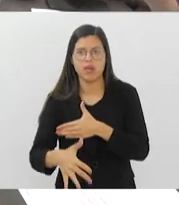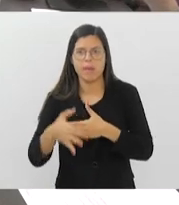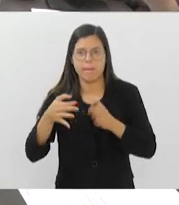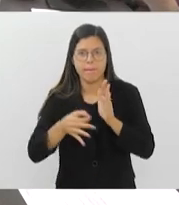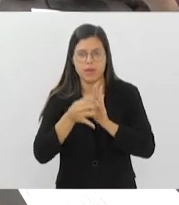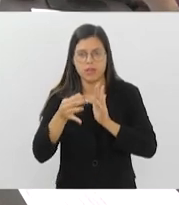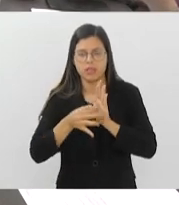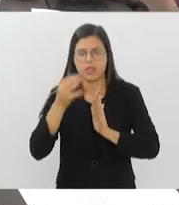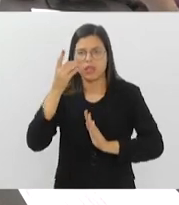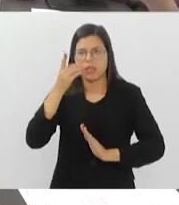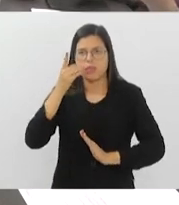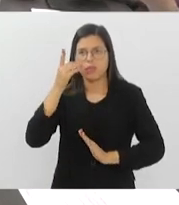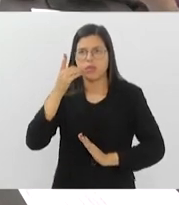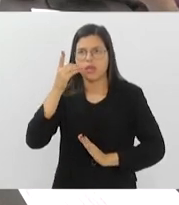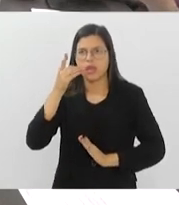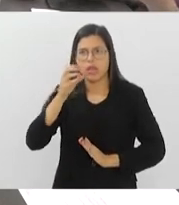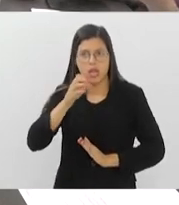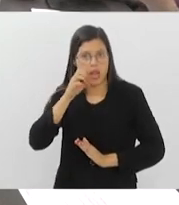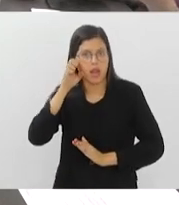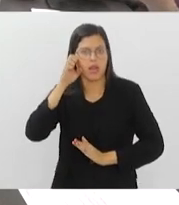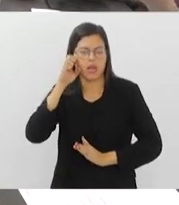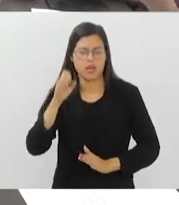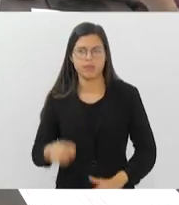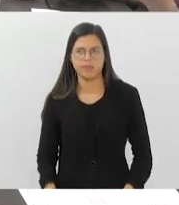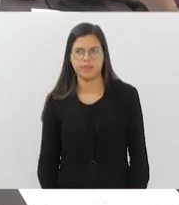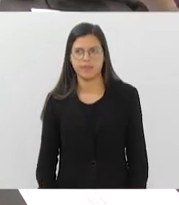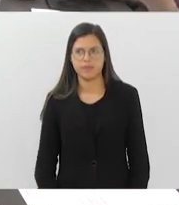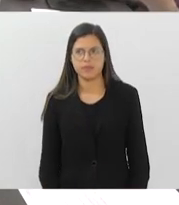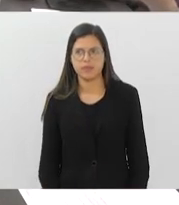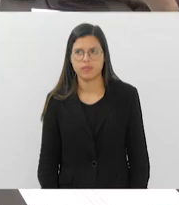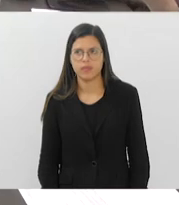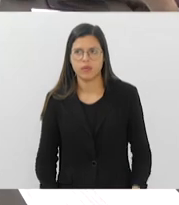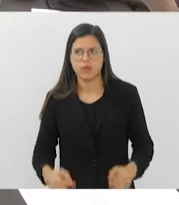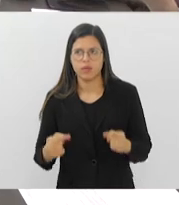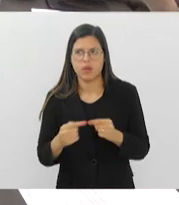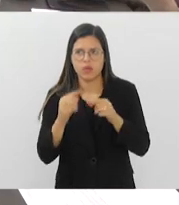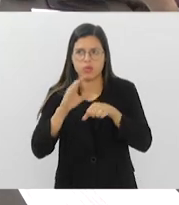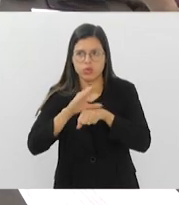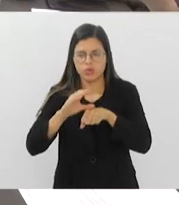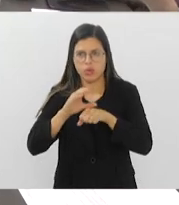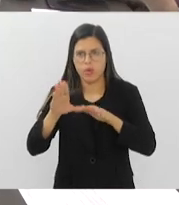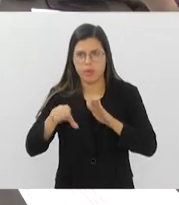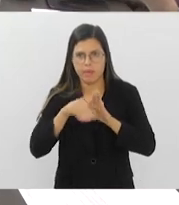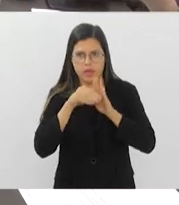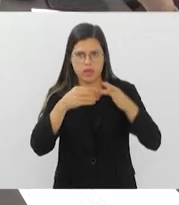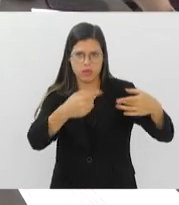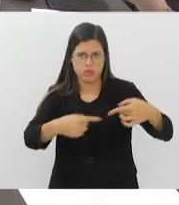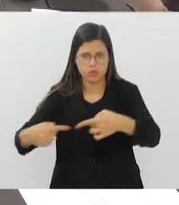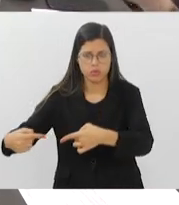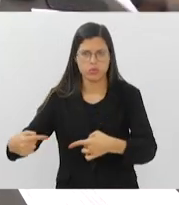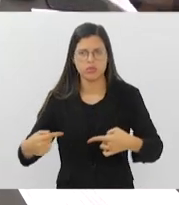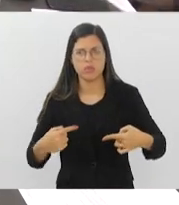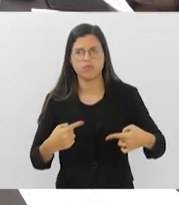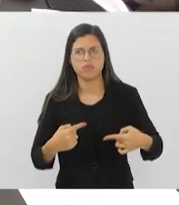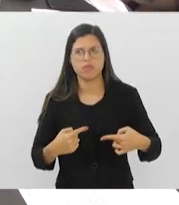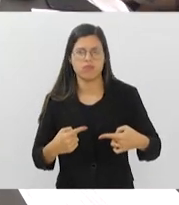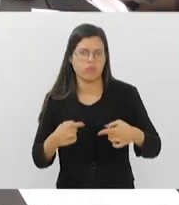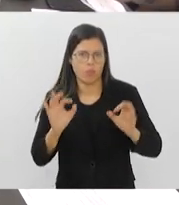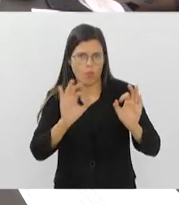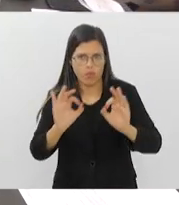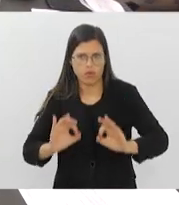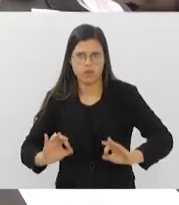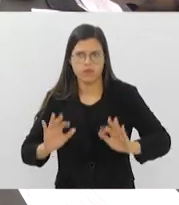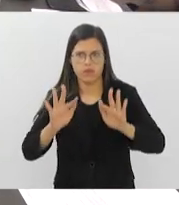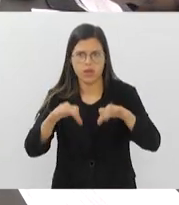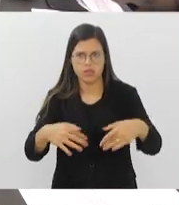deputado Delaroli. Não, deputada Érica Takimoto. Constitucionalidade com emenda, presidente. Em discussão. Não havendo quem queira